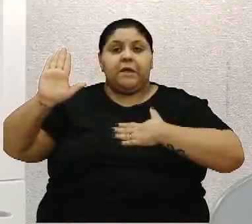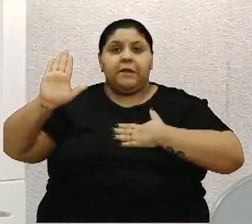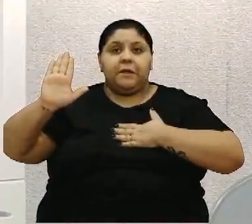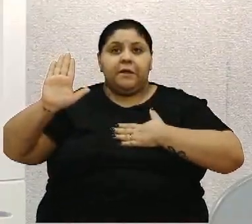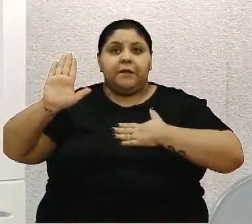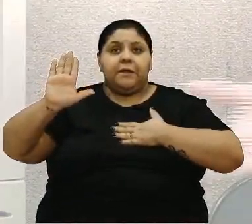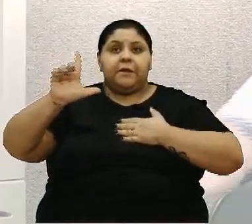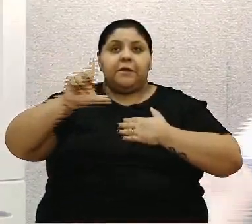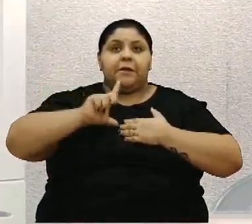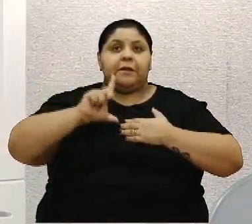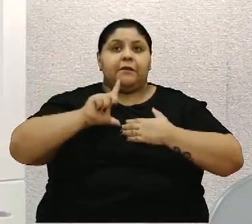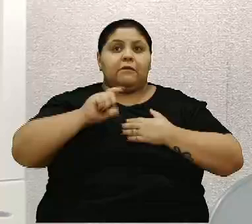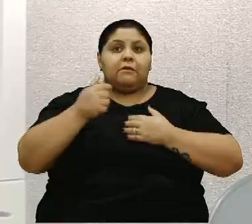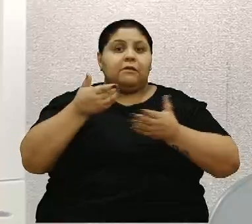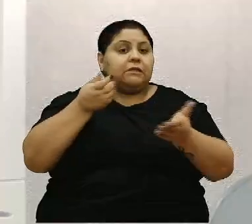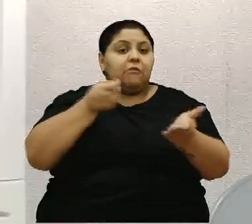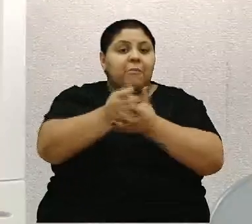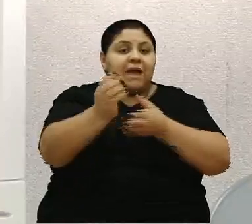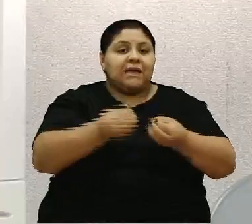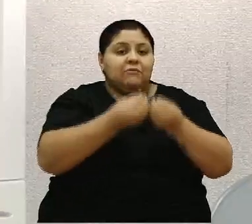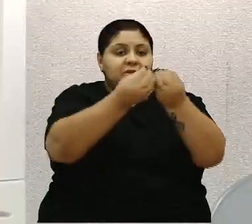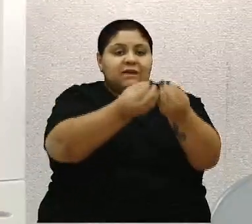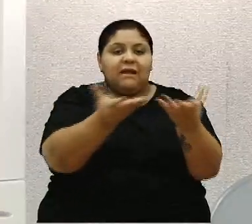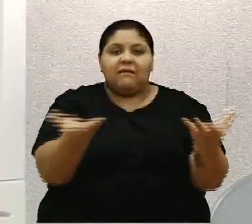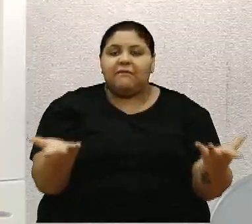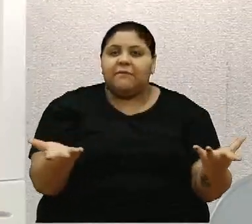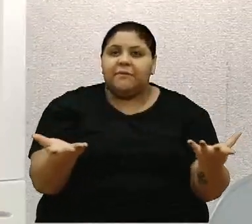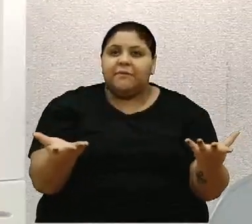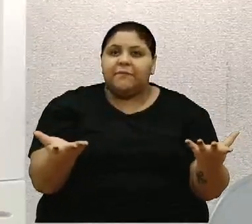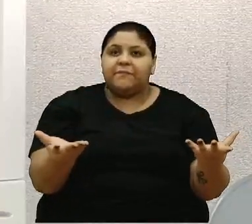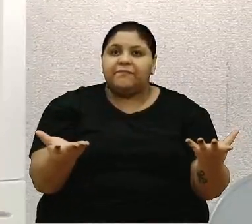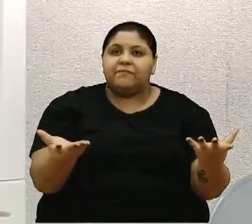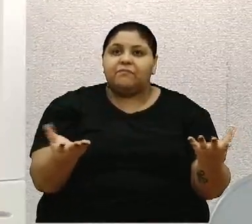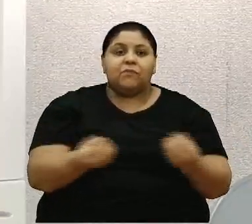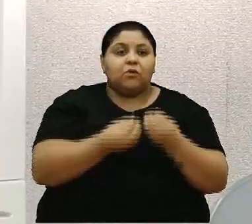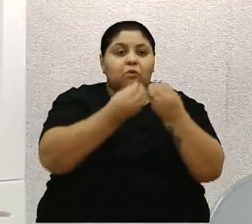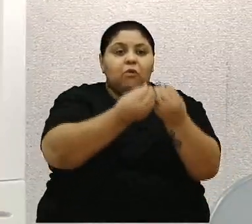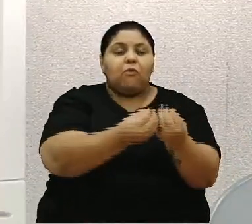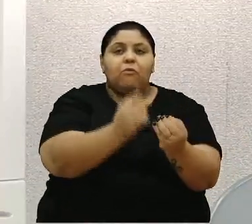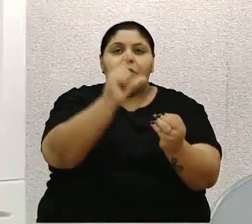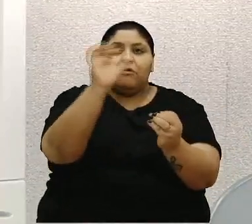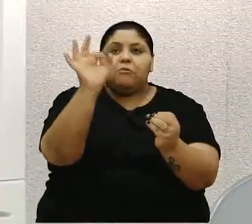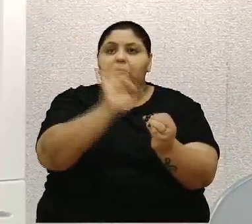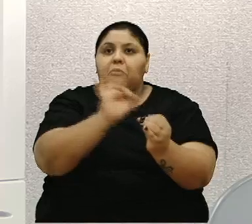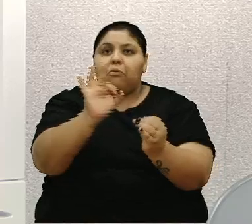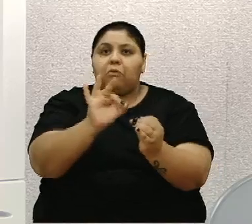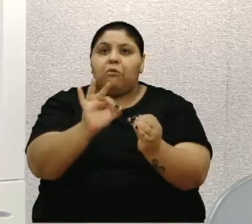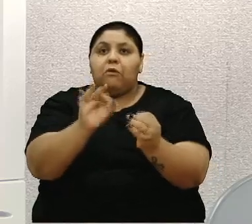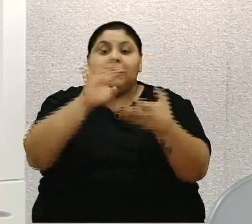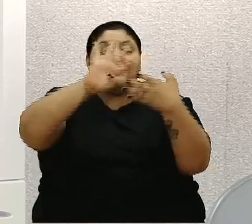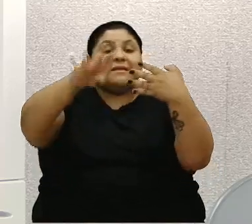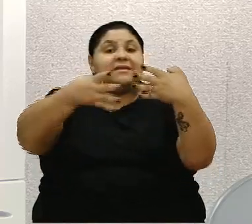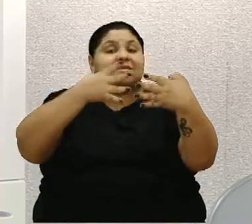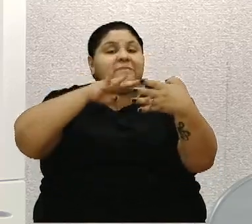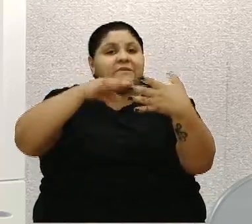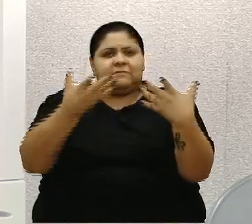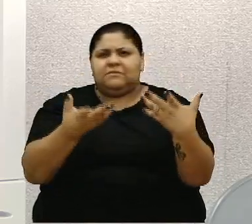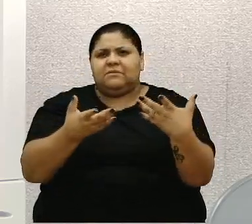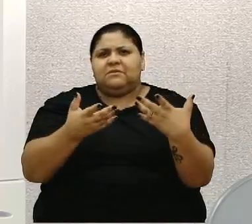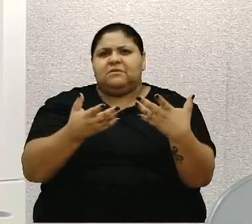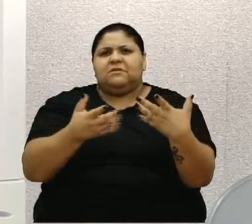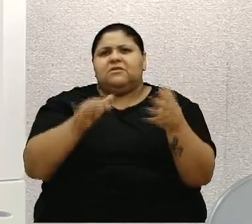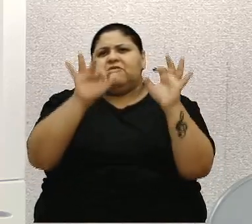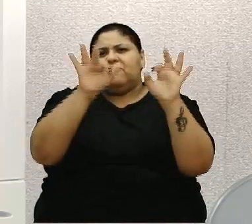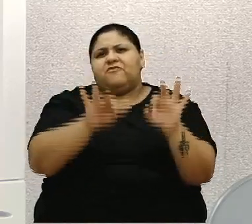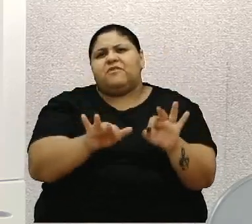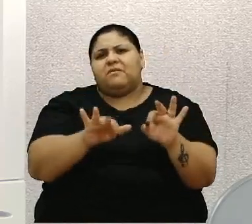verba, só que não paga e não entrega. Entregou muito menos que o Bolsonaro, está aqui os números, transparência. Então pare com as narrativas,